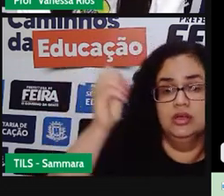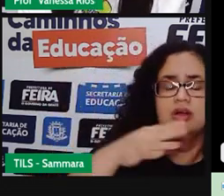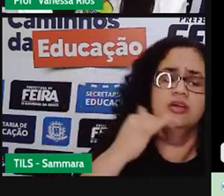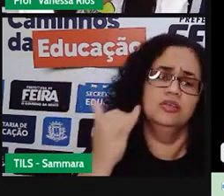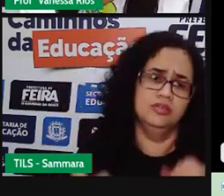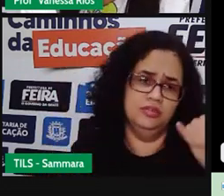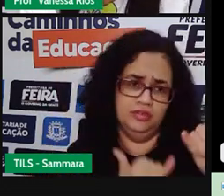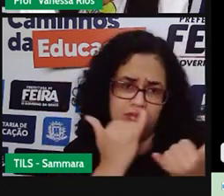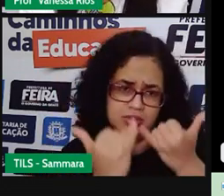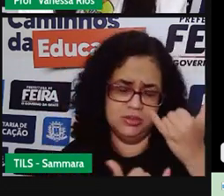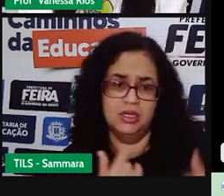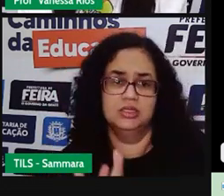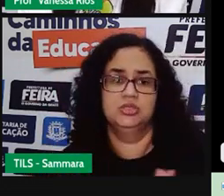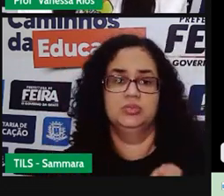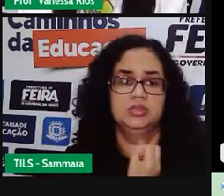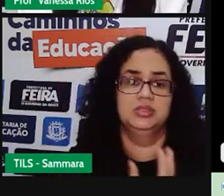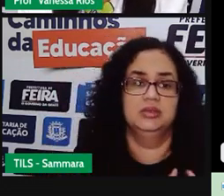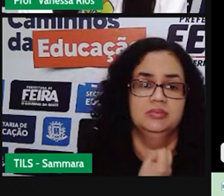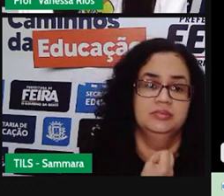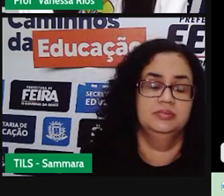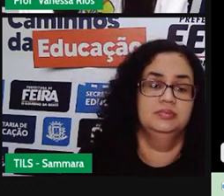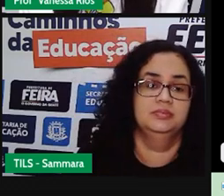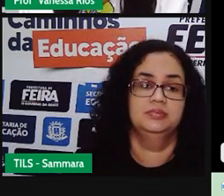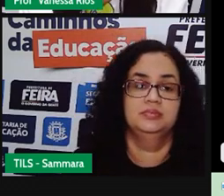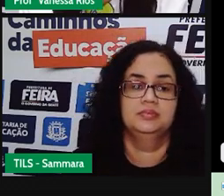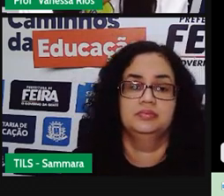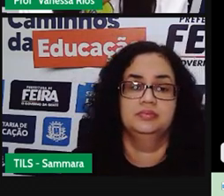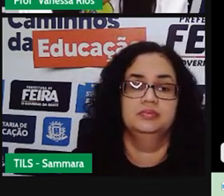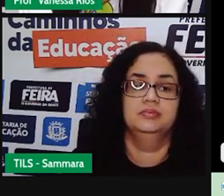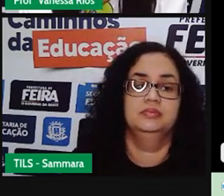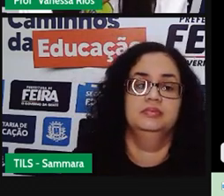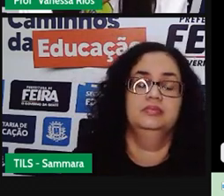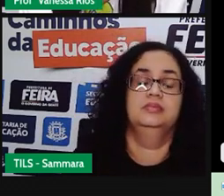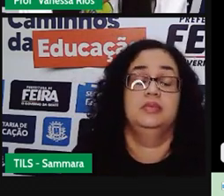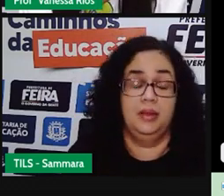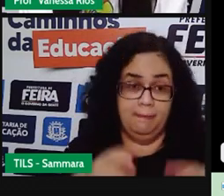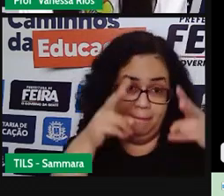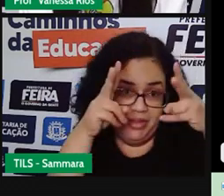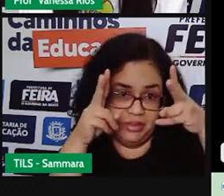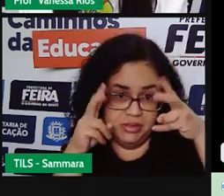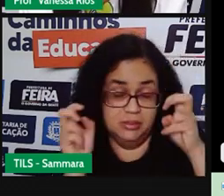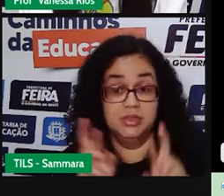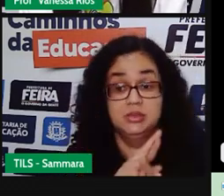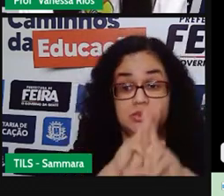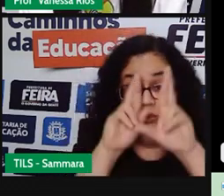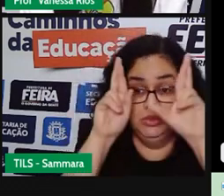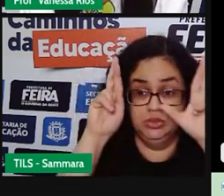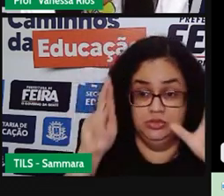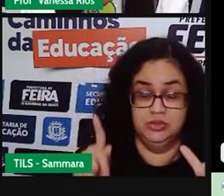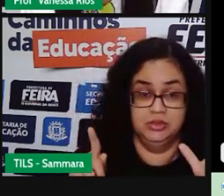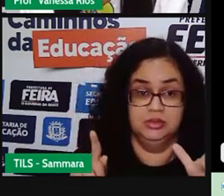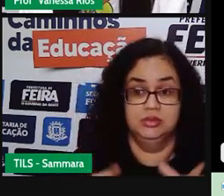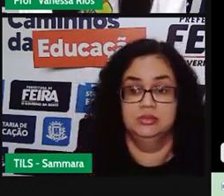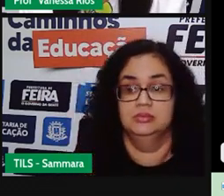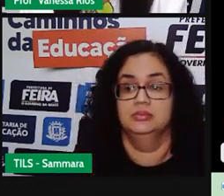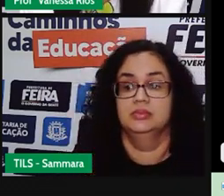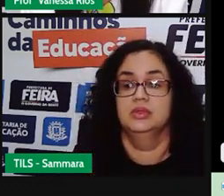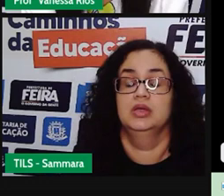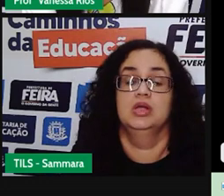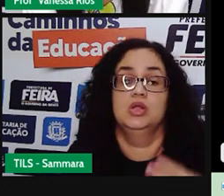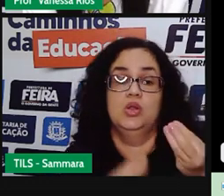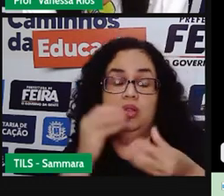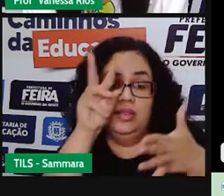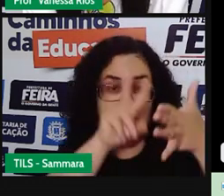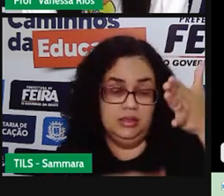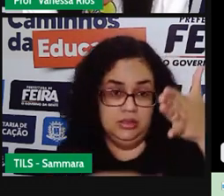Perceberam aí a diferença na forma da leitura? E com a entonação, né, das palavras, a forma